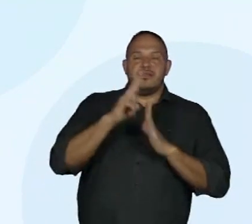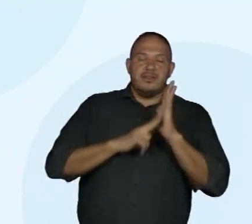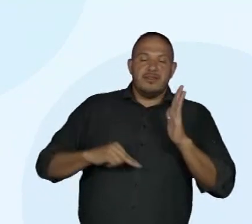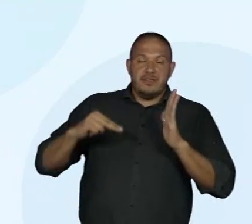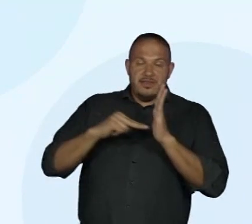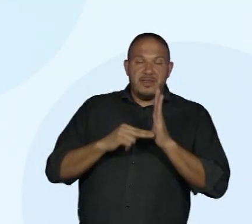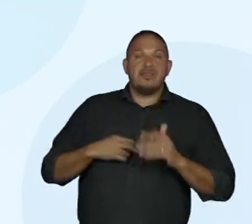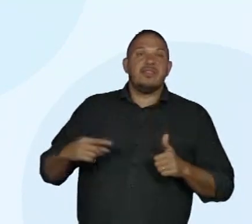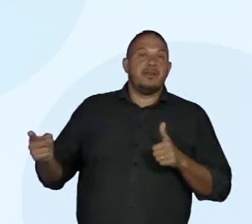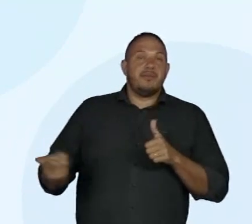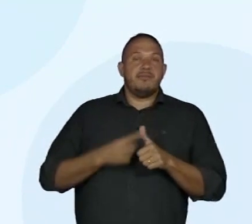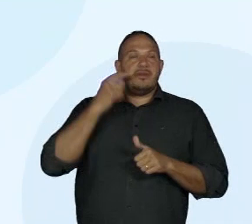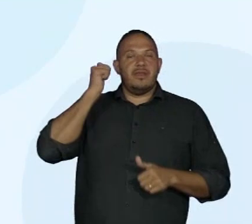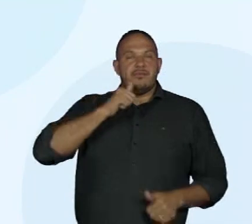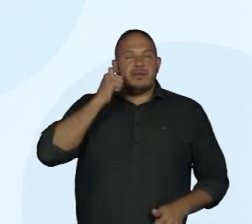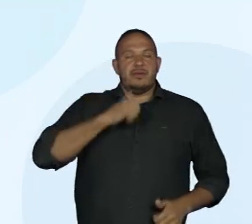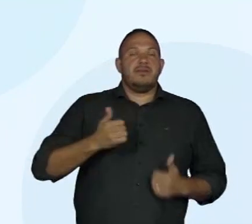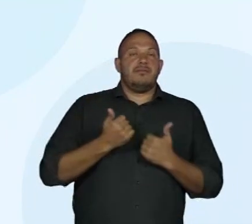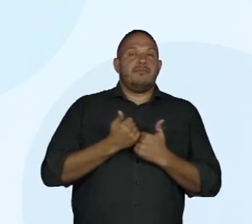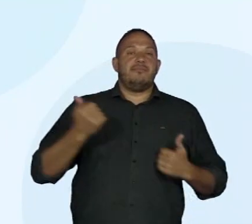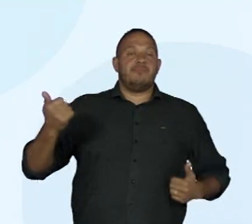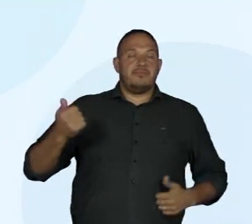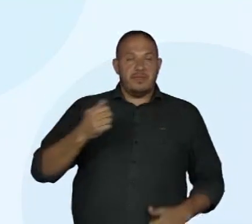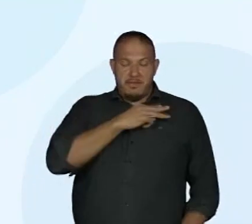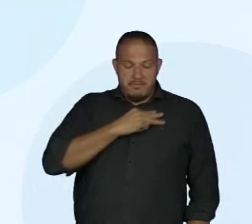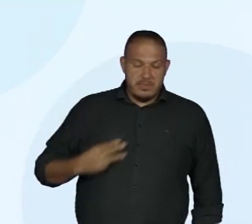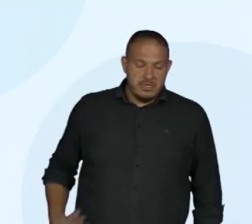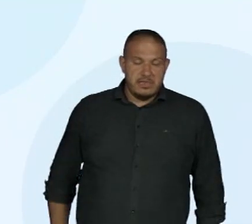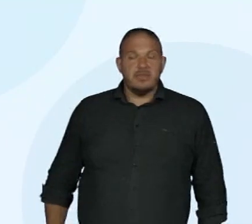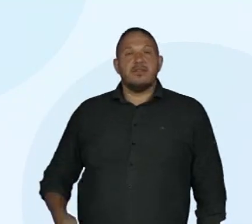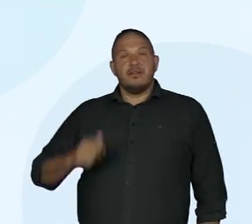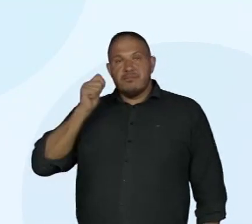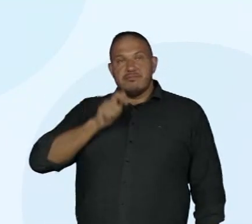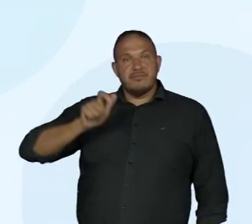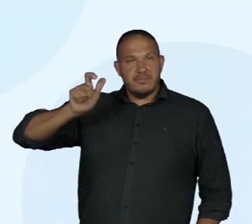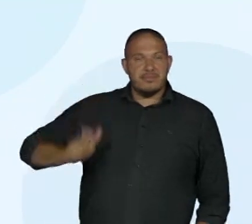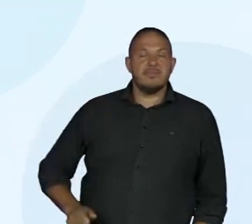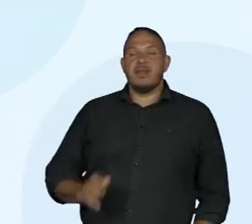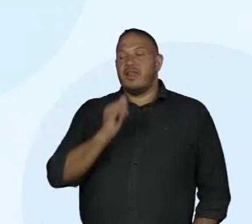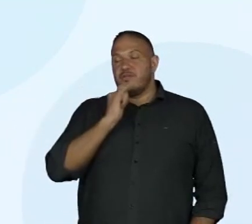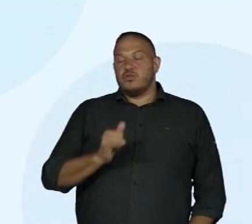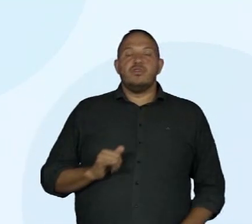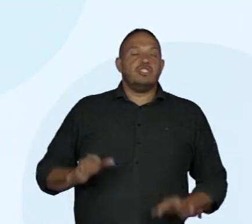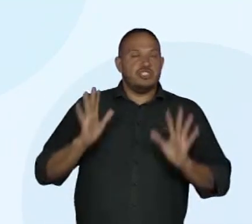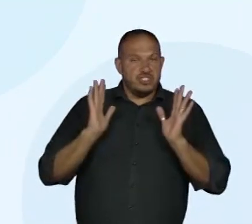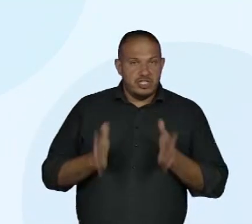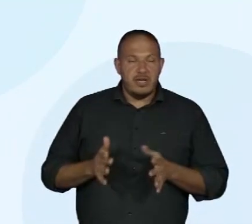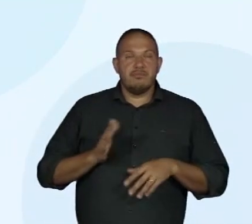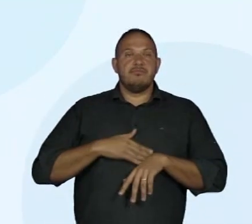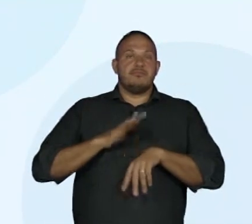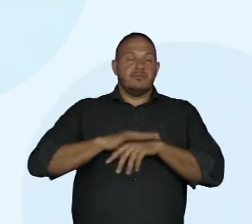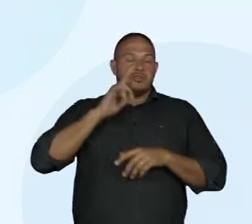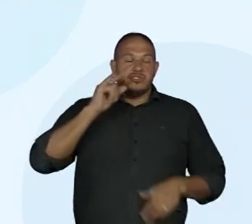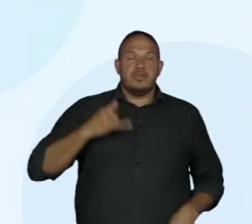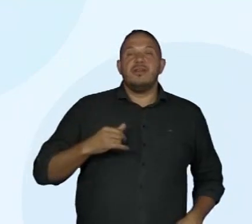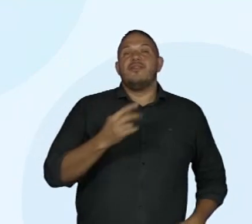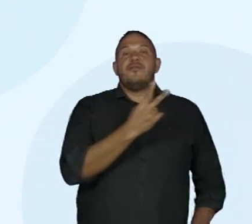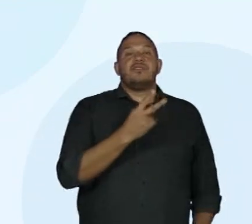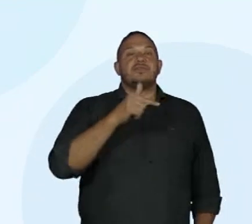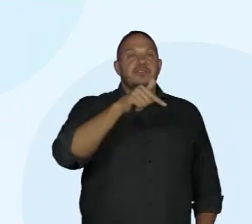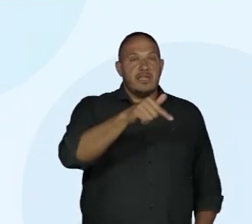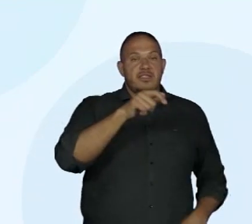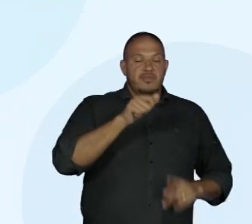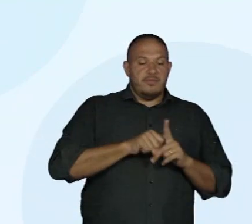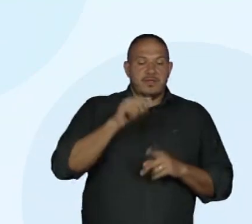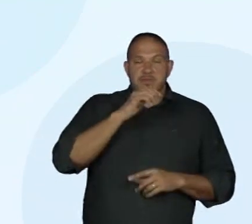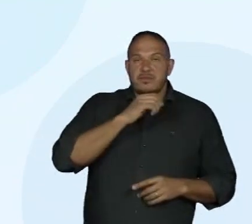a primeira-ministra Jacinda Ardern afirmou em 27 de abril que a quarentena